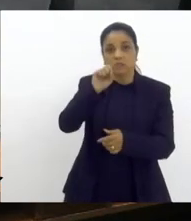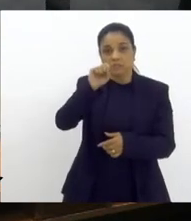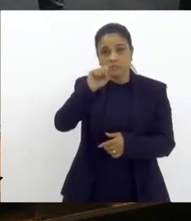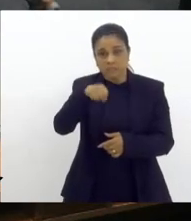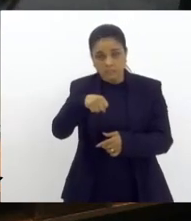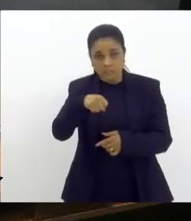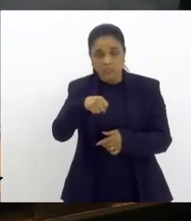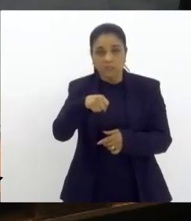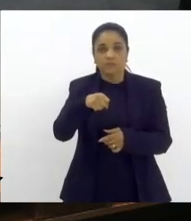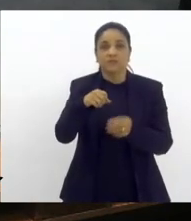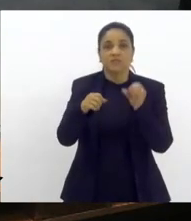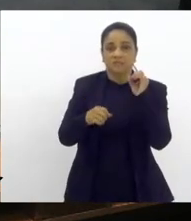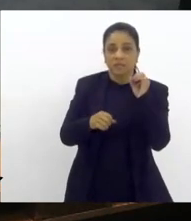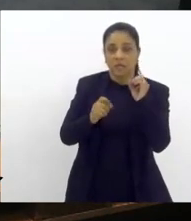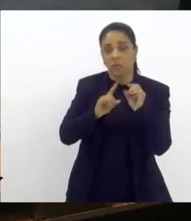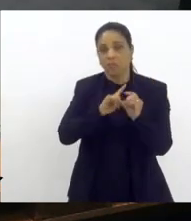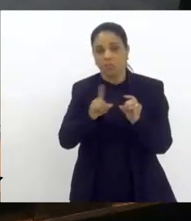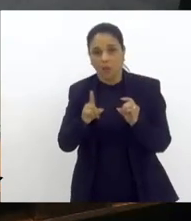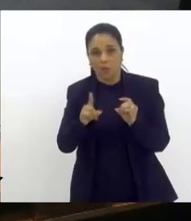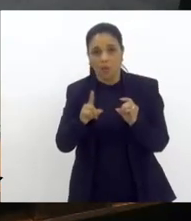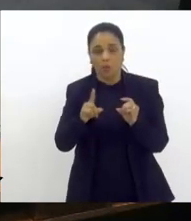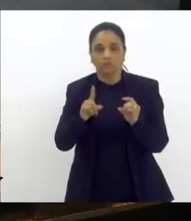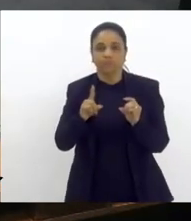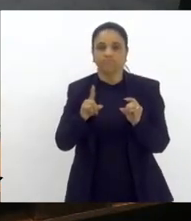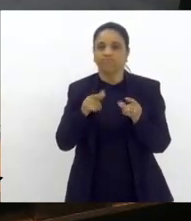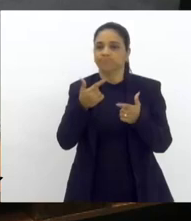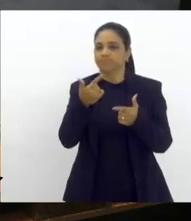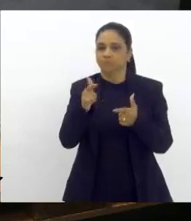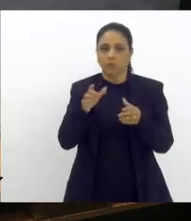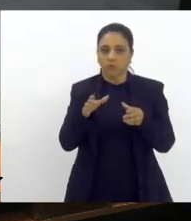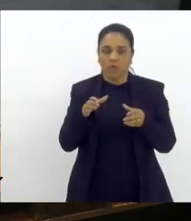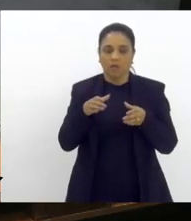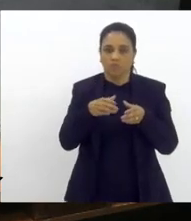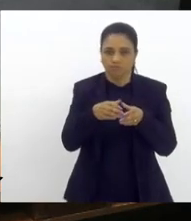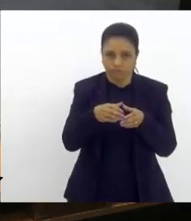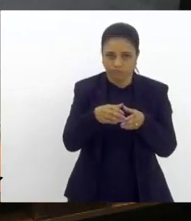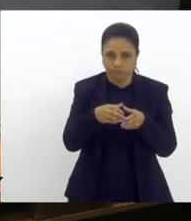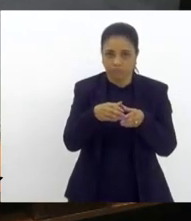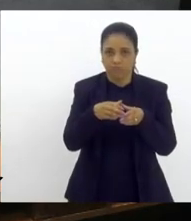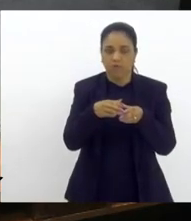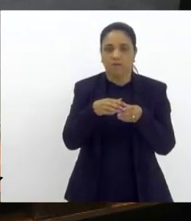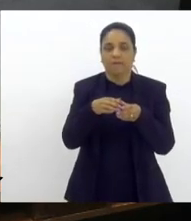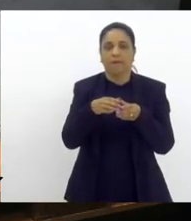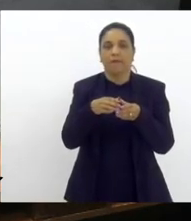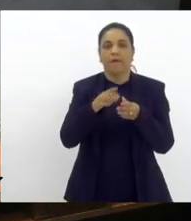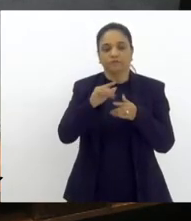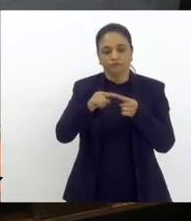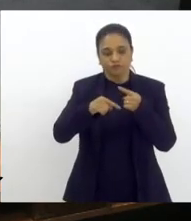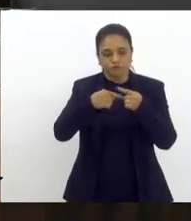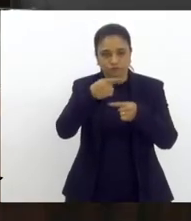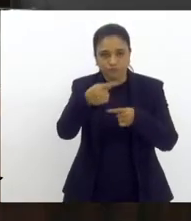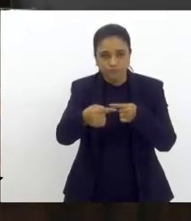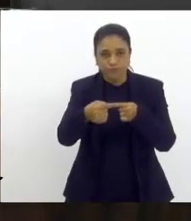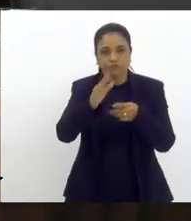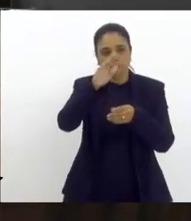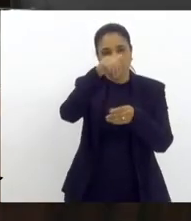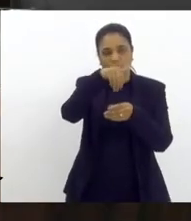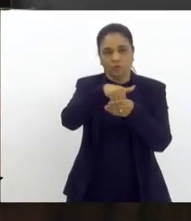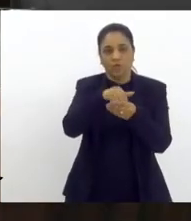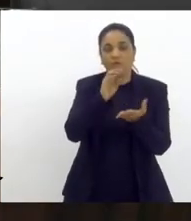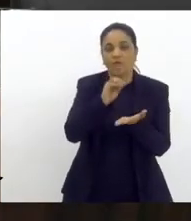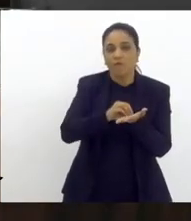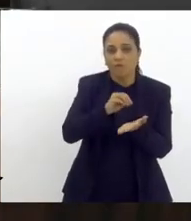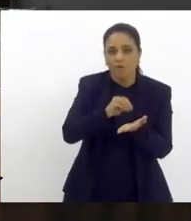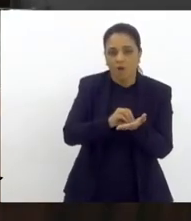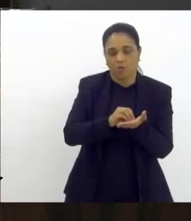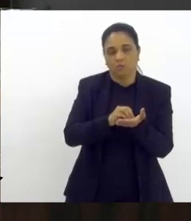não não acordo para deliberação fica adiada a votação por falta de